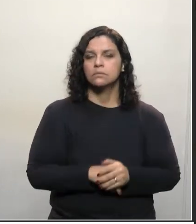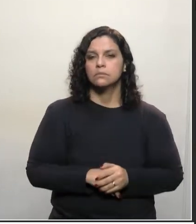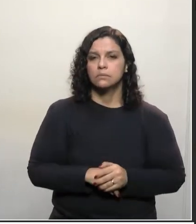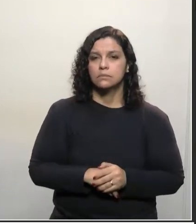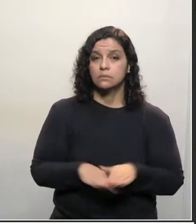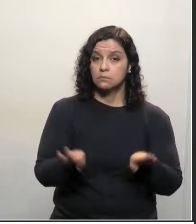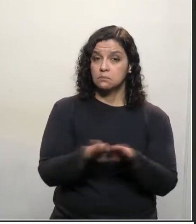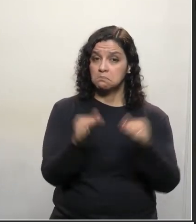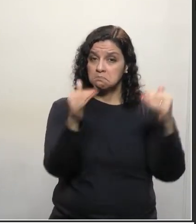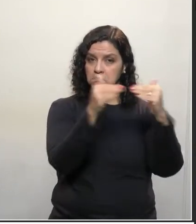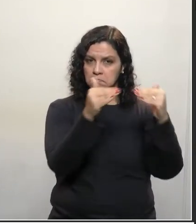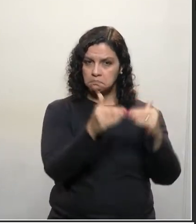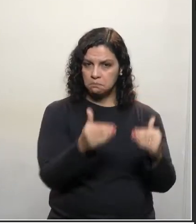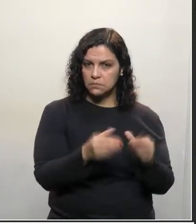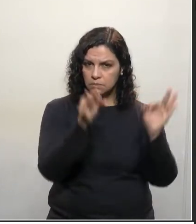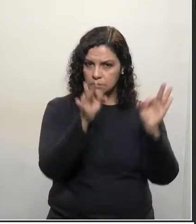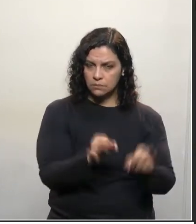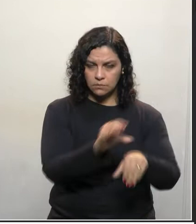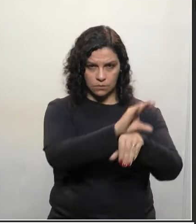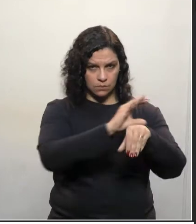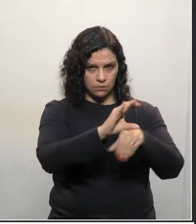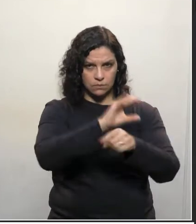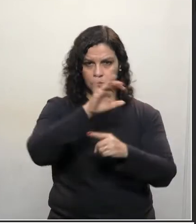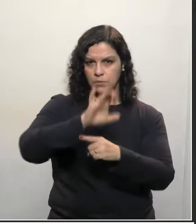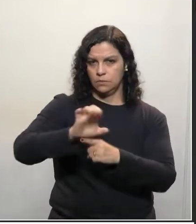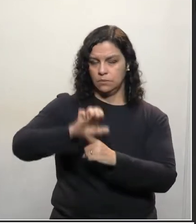Ele está de acordo com a nossa Constituição.